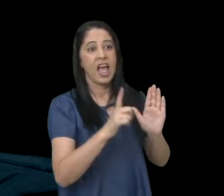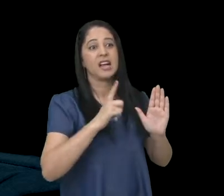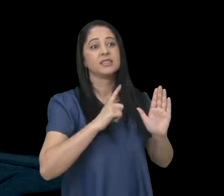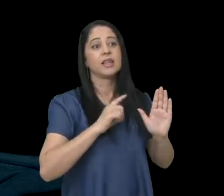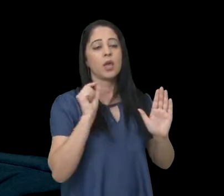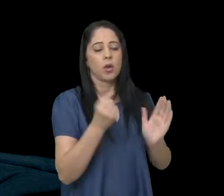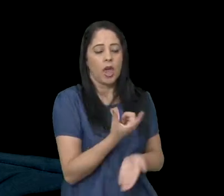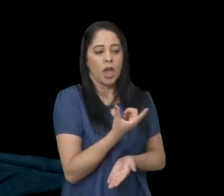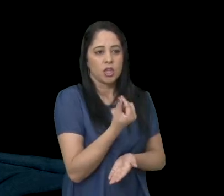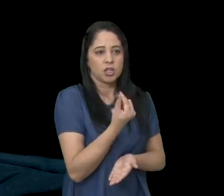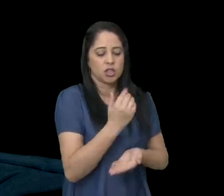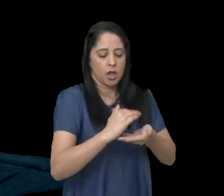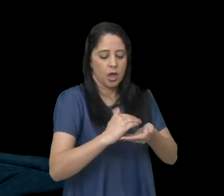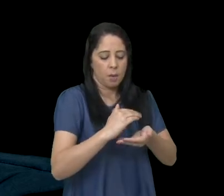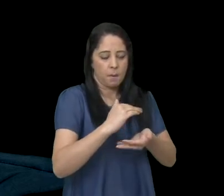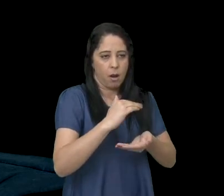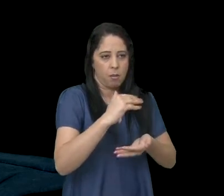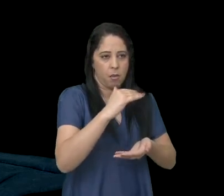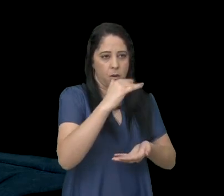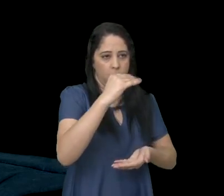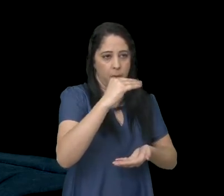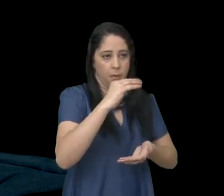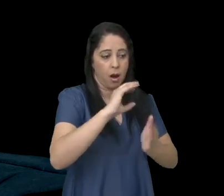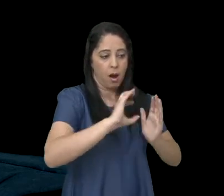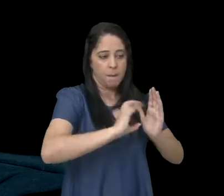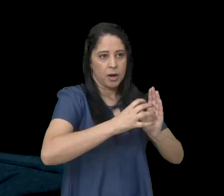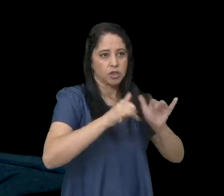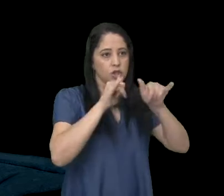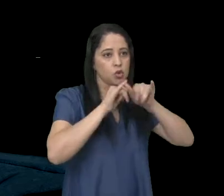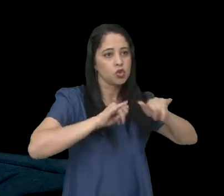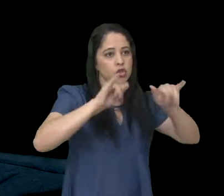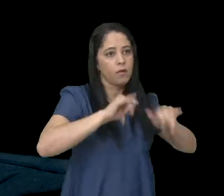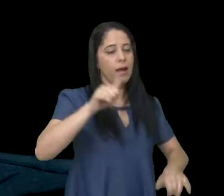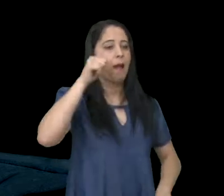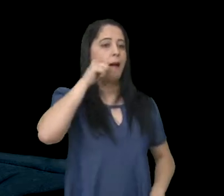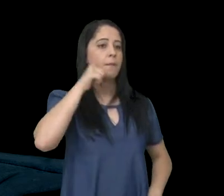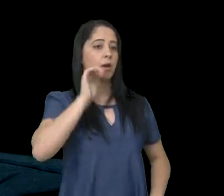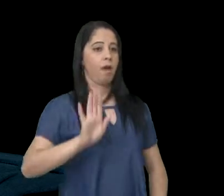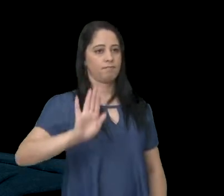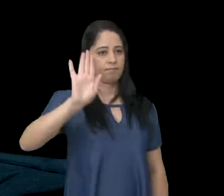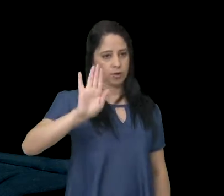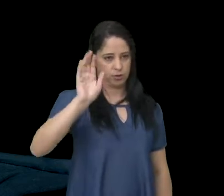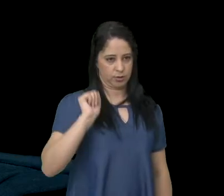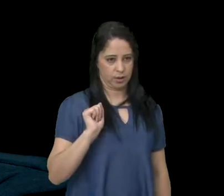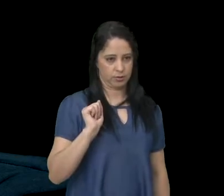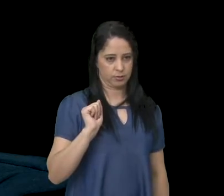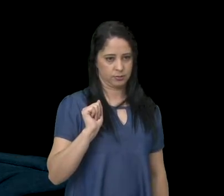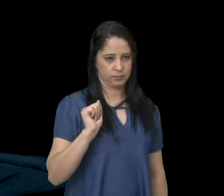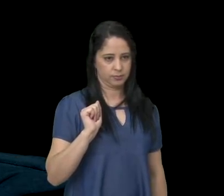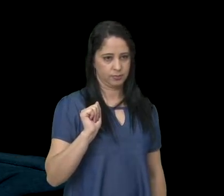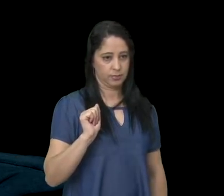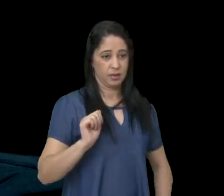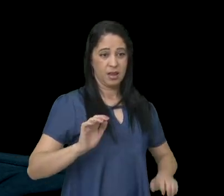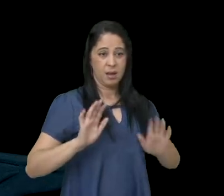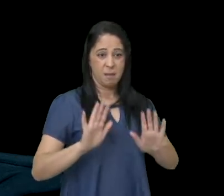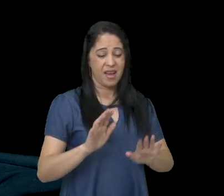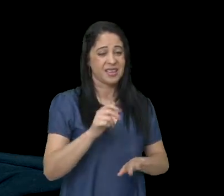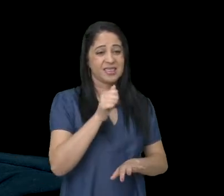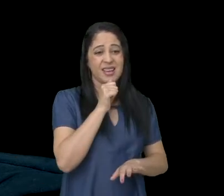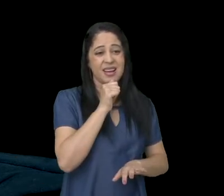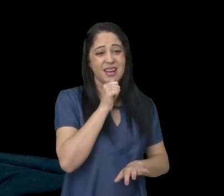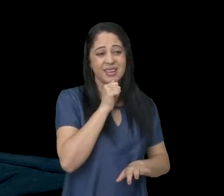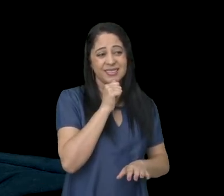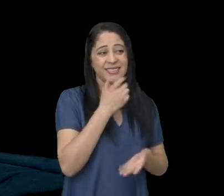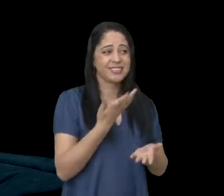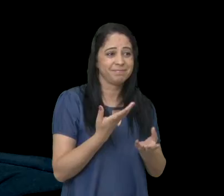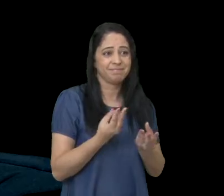campanha para as mulheres. Isso já é uma mudança, mas eu percebo que não é o suficiente, porque ainda nós não